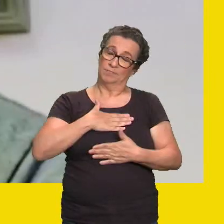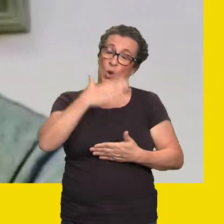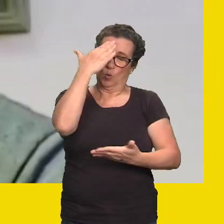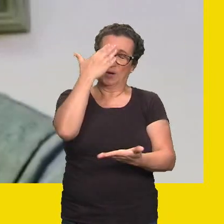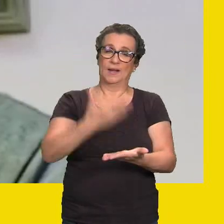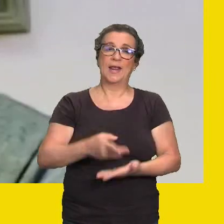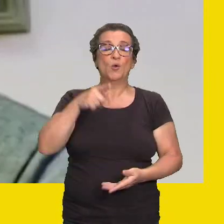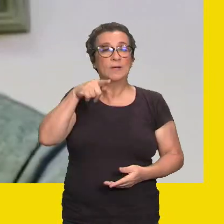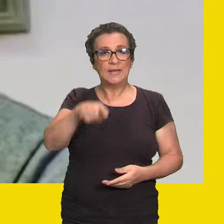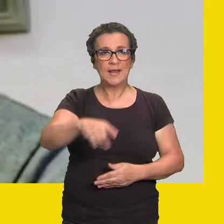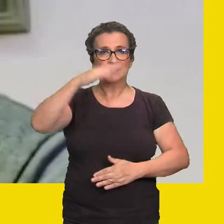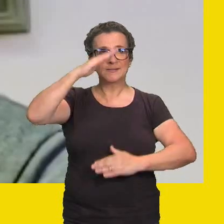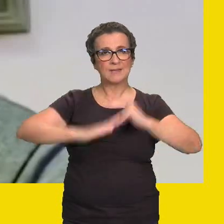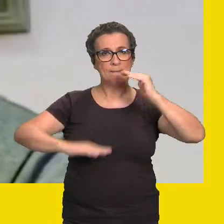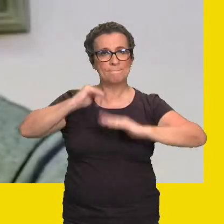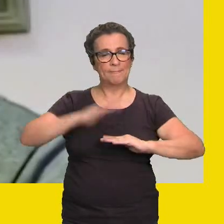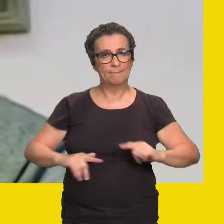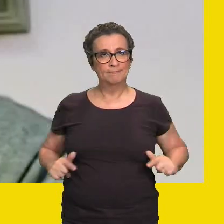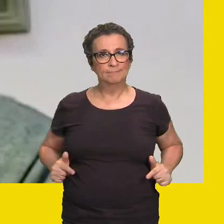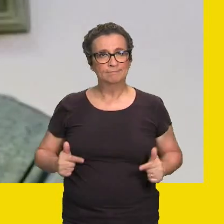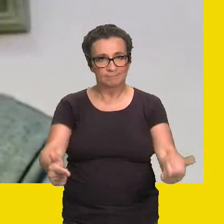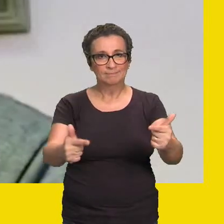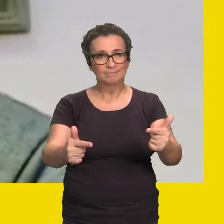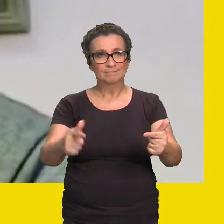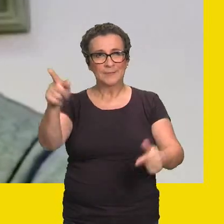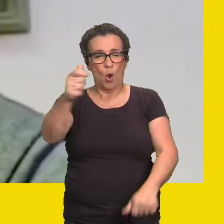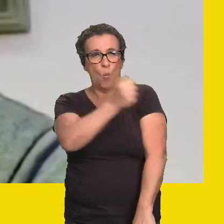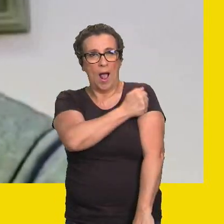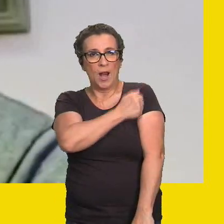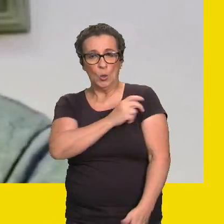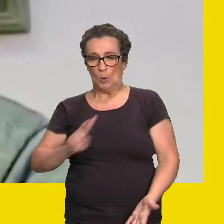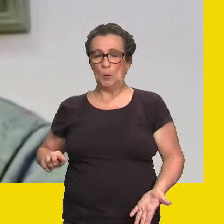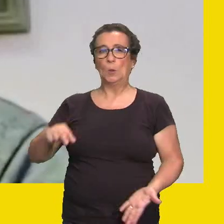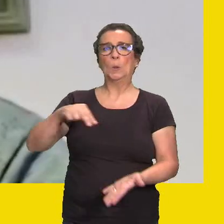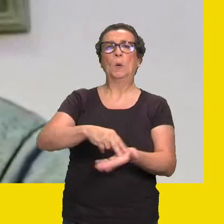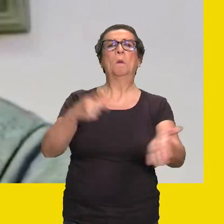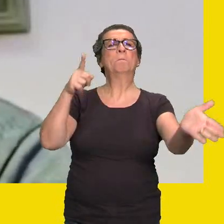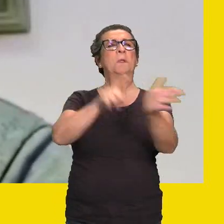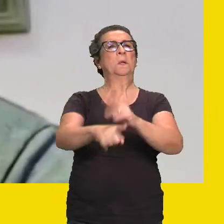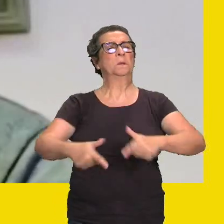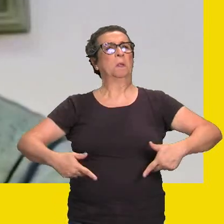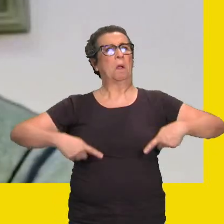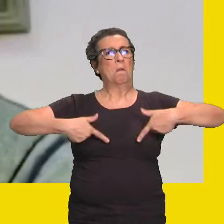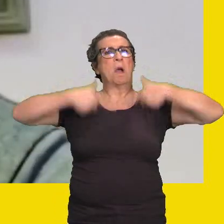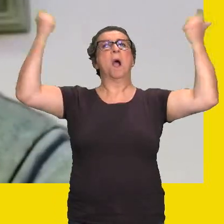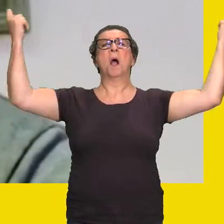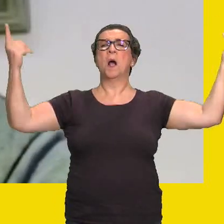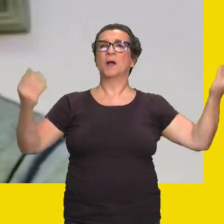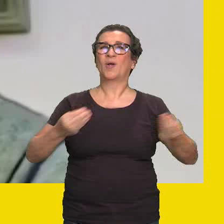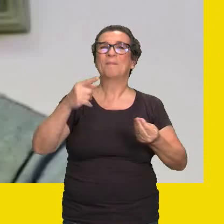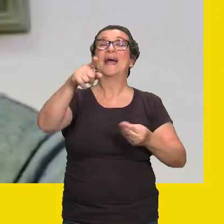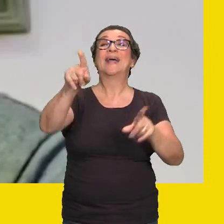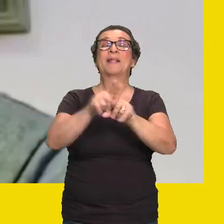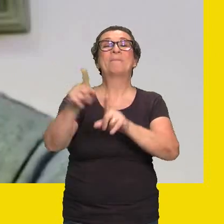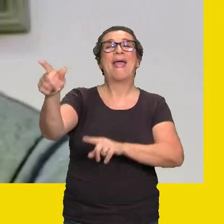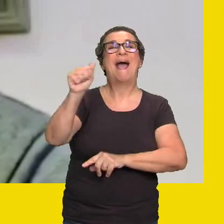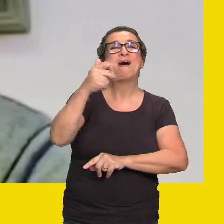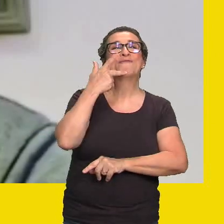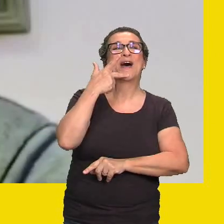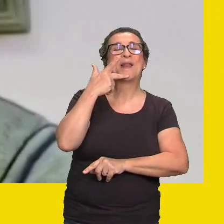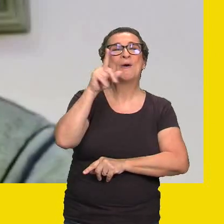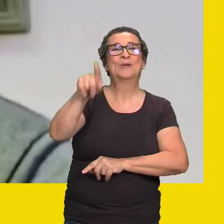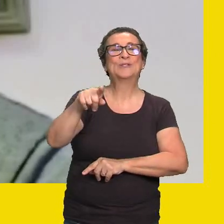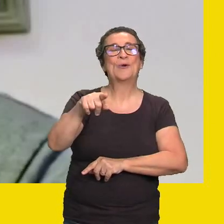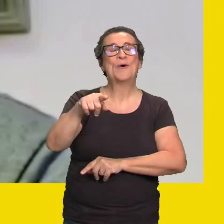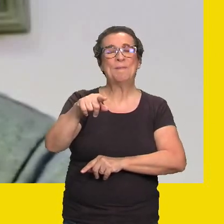essa prática, quando a Amanda trouxe a prática do diário, que se tornou algo